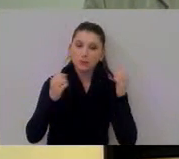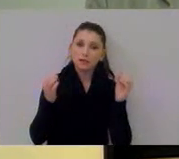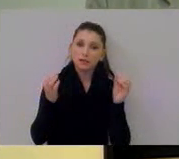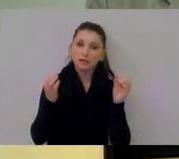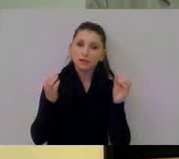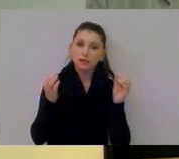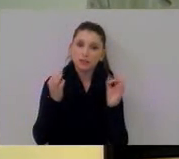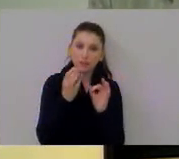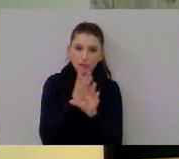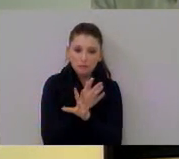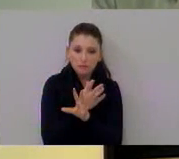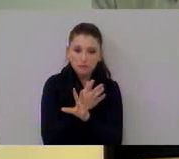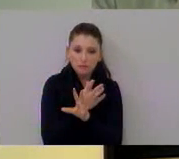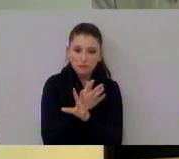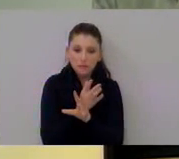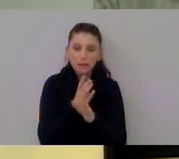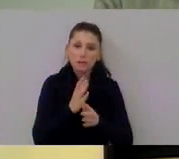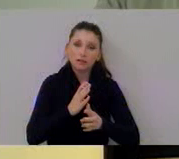recuperadas,